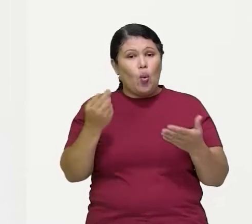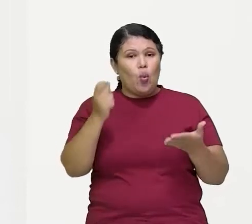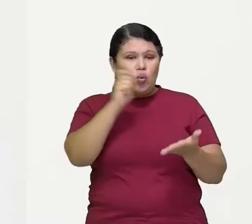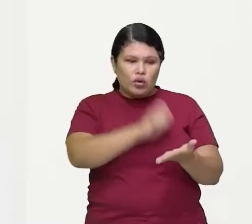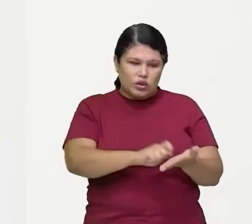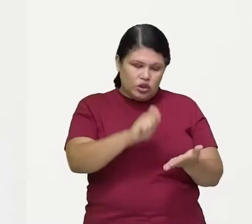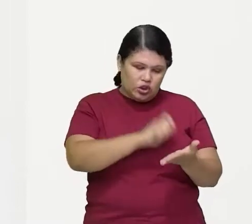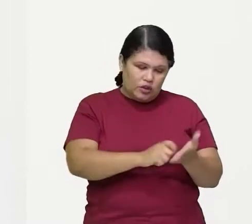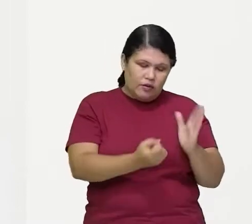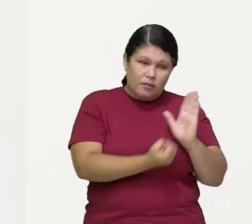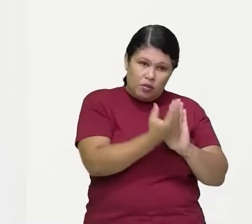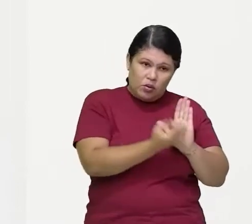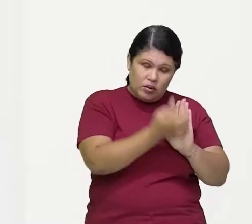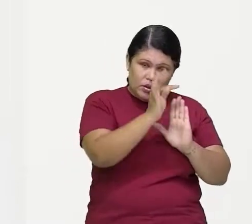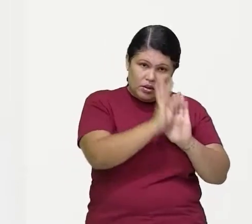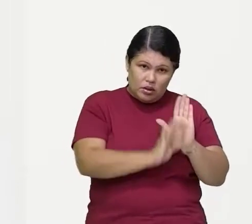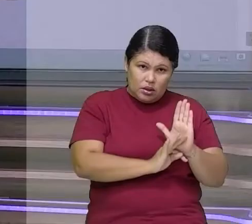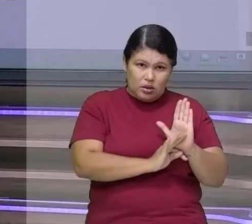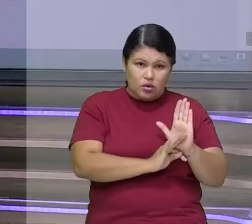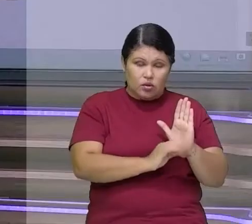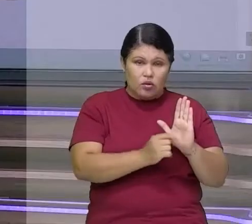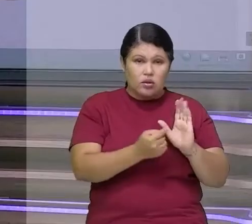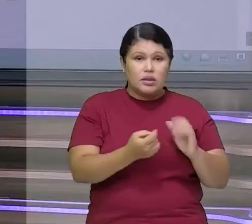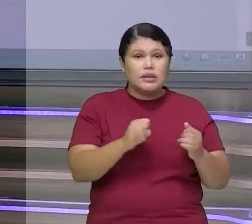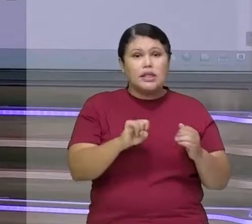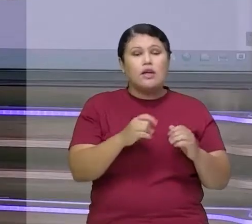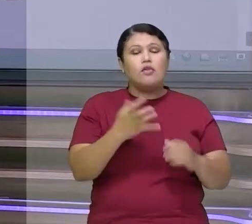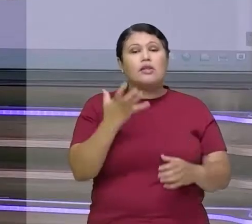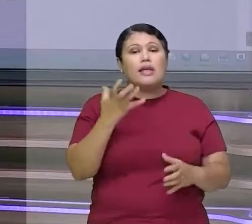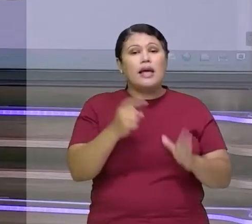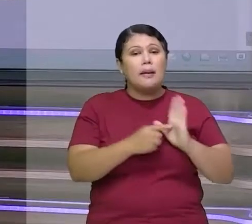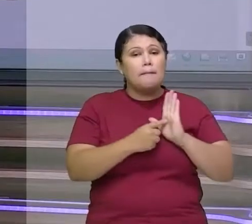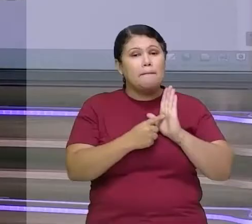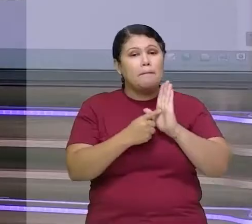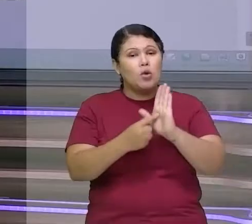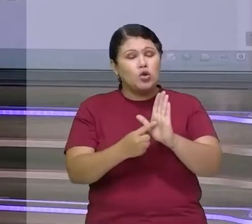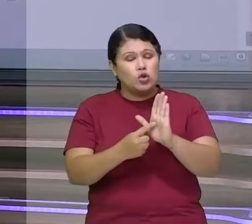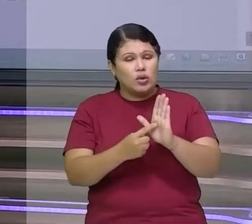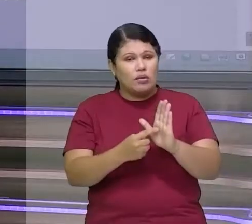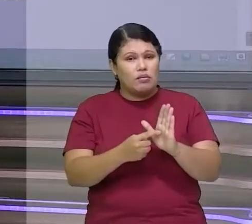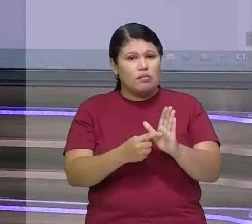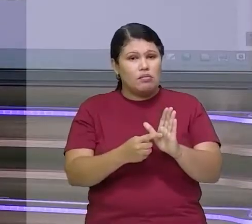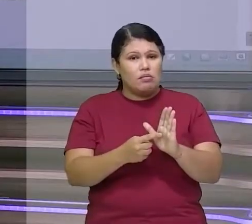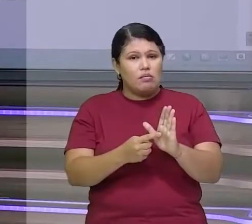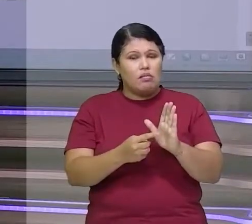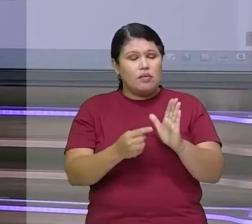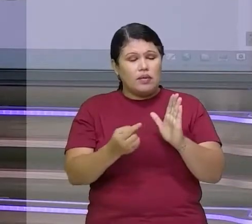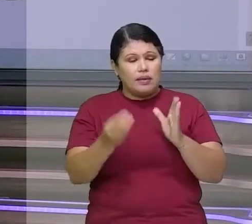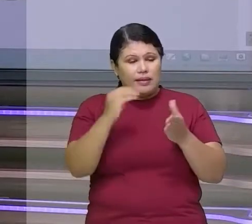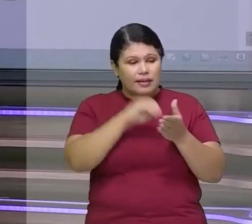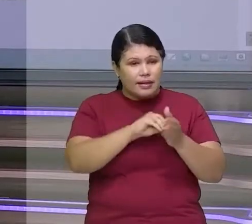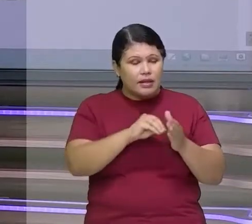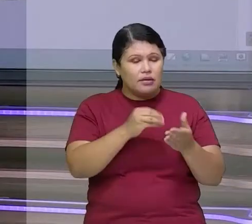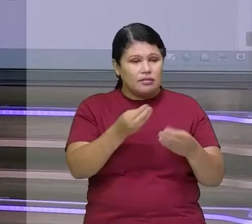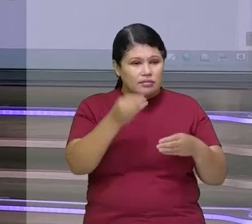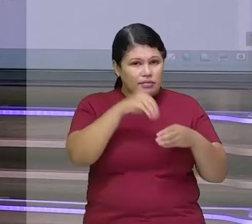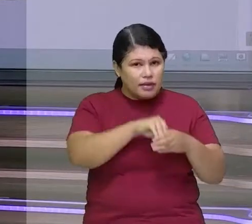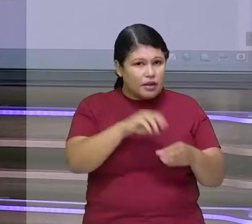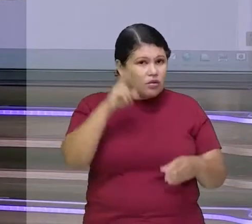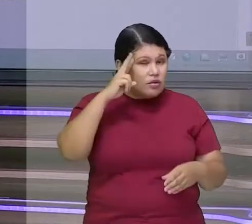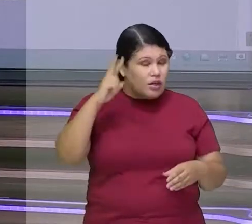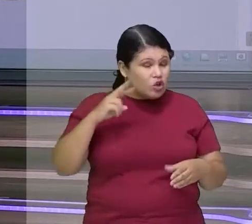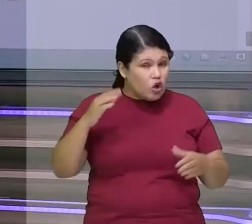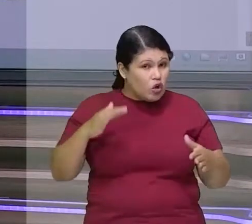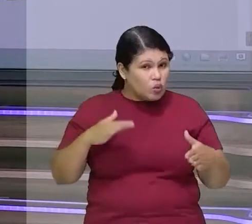na hora de produzir, vocês querem mostrar ao leitor de vocês que naquele momento você quer mostrar uma situação